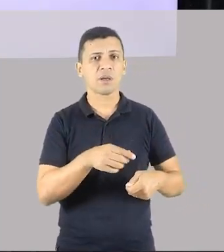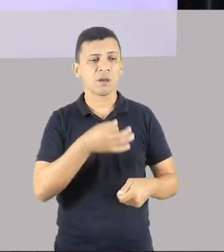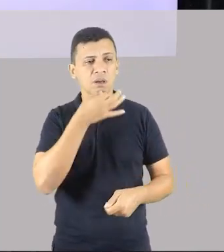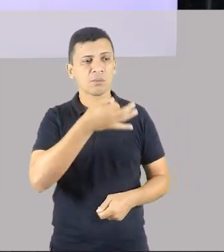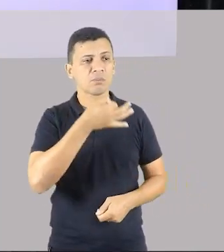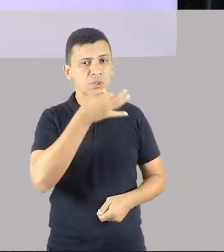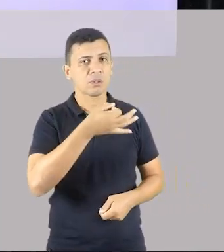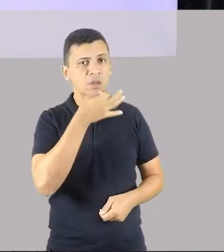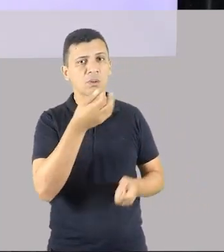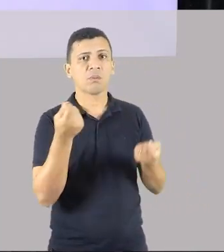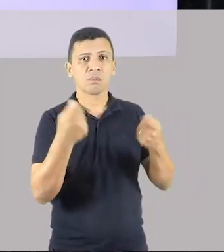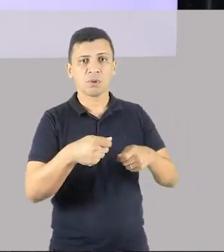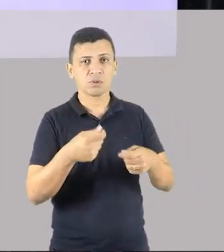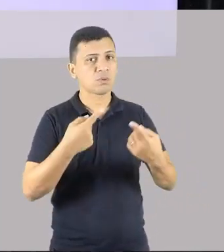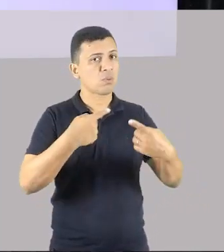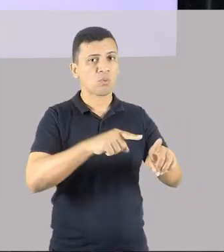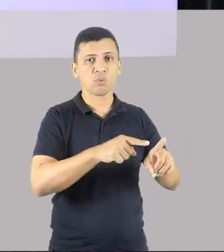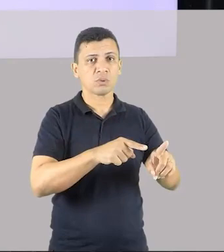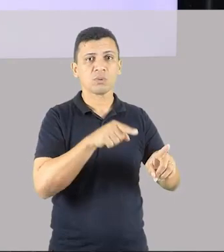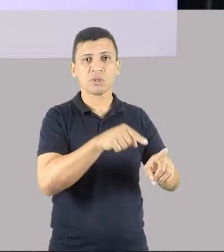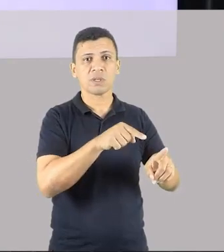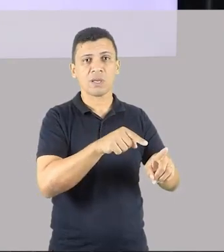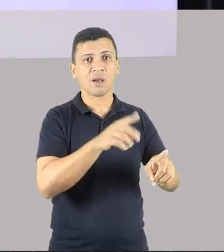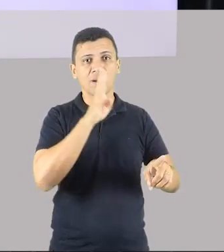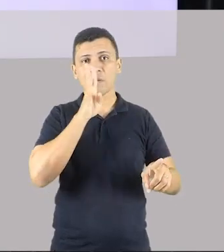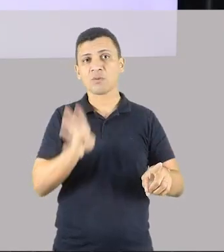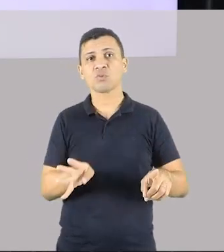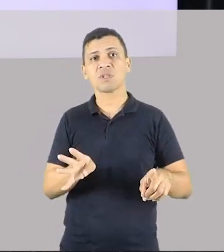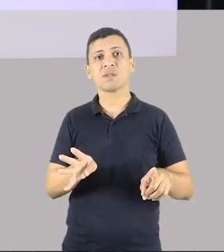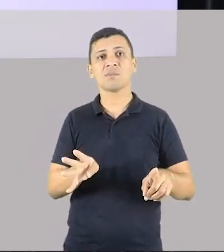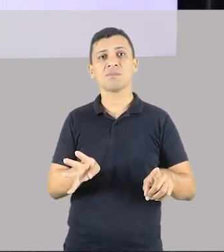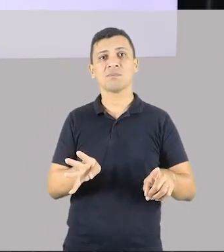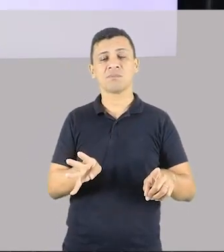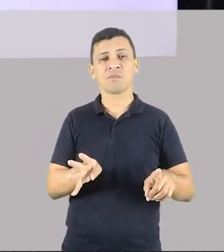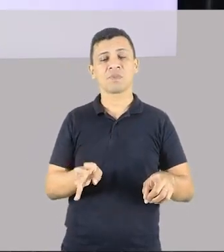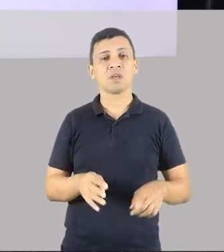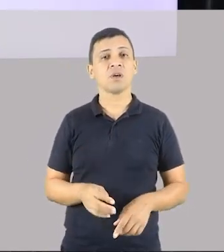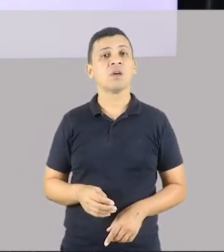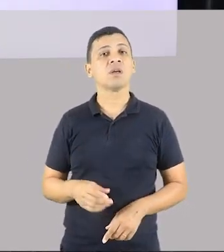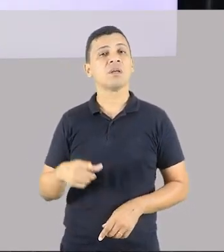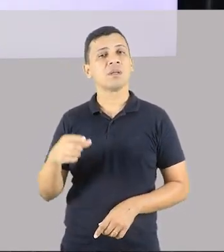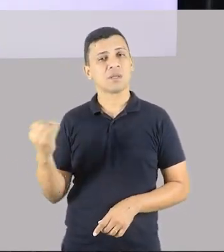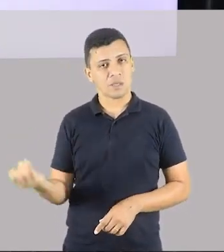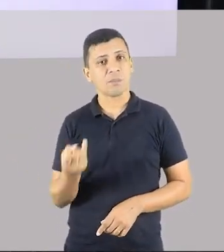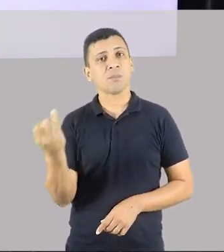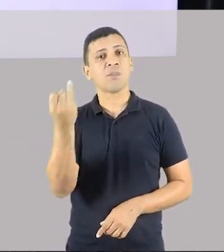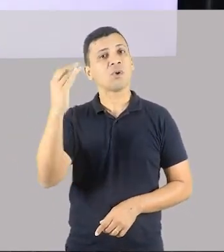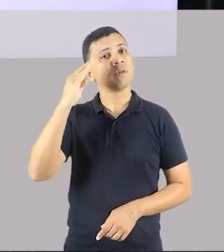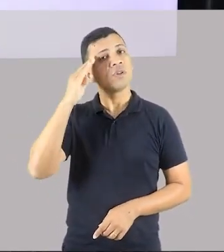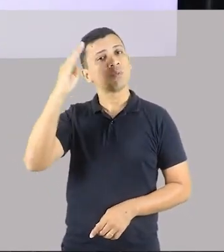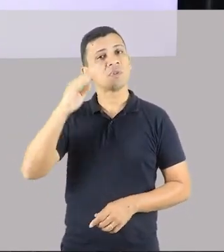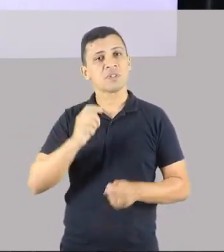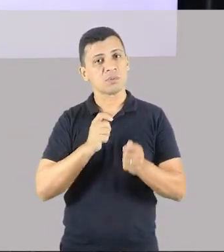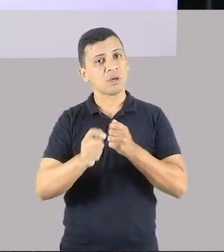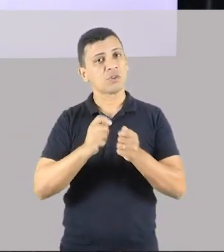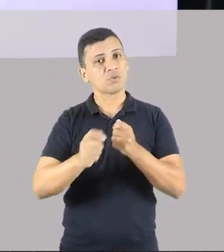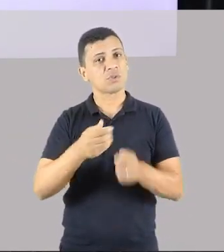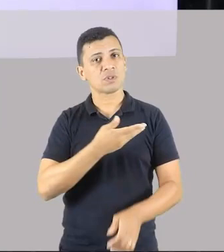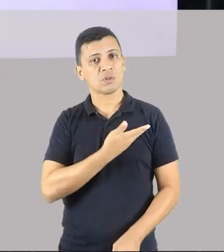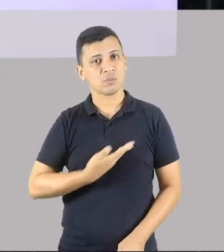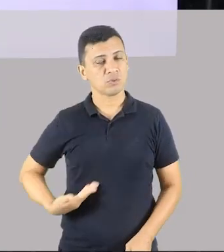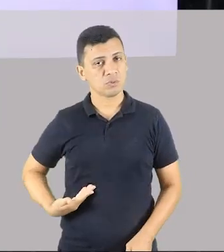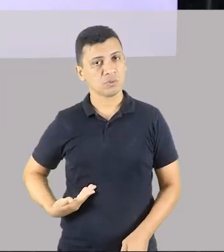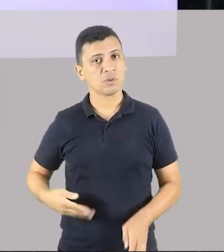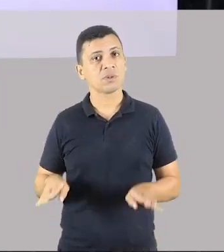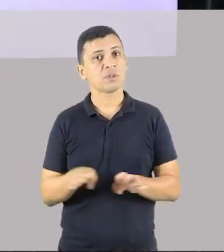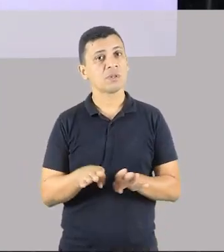se posicionar contra tudo aquilo que ela for acusada. Esses dois princípios são muito importantes para a administração pública e,